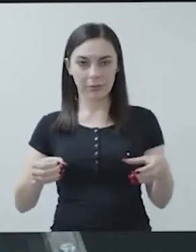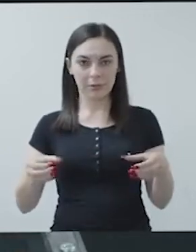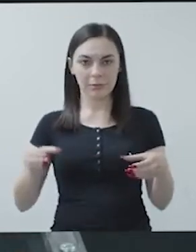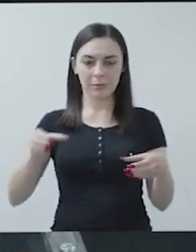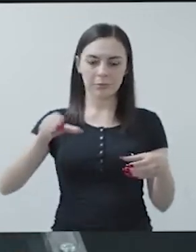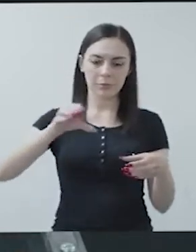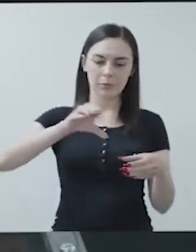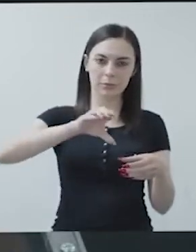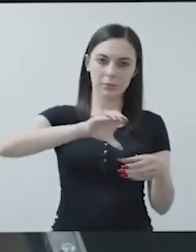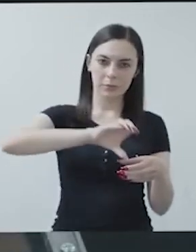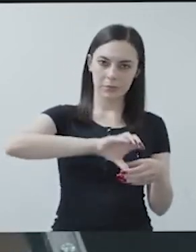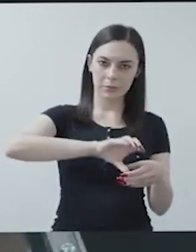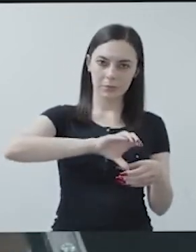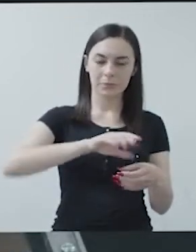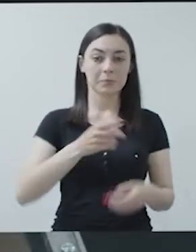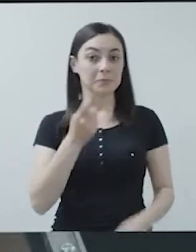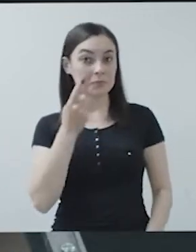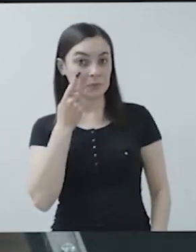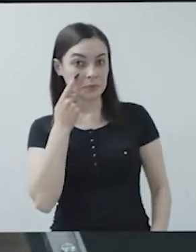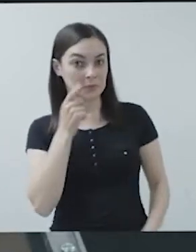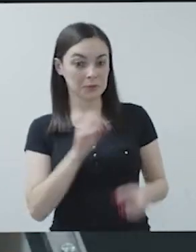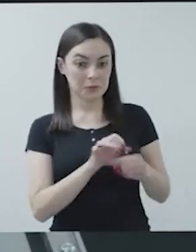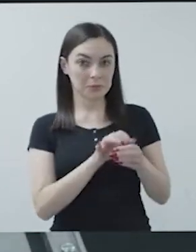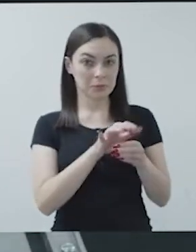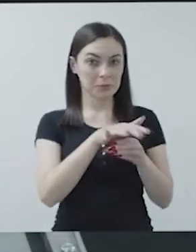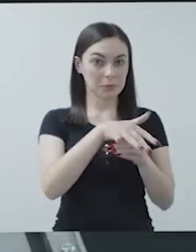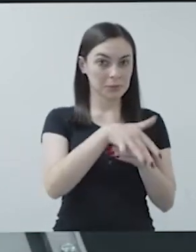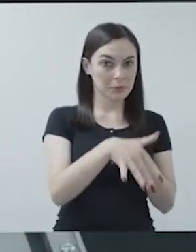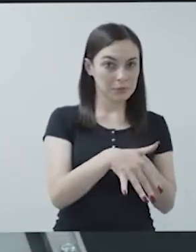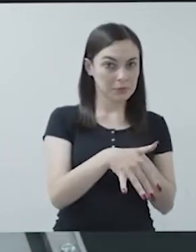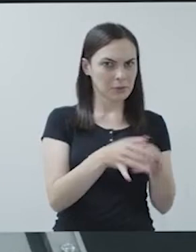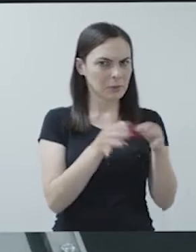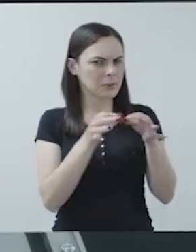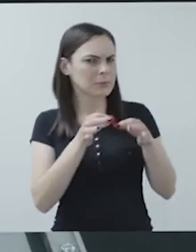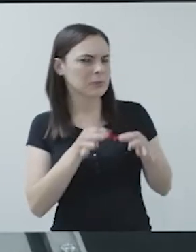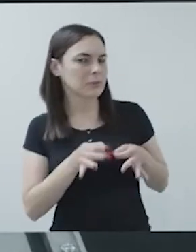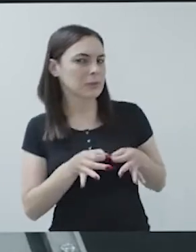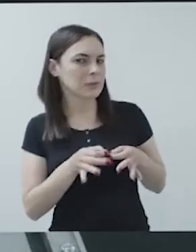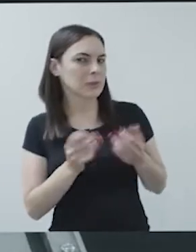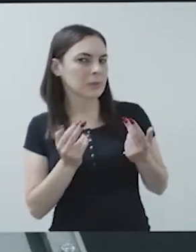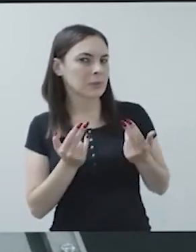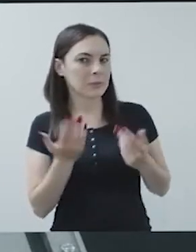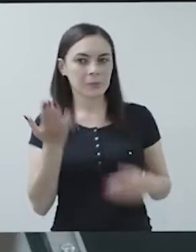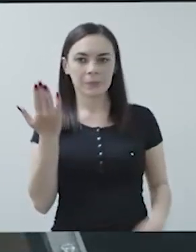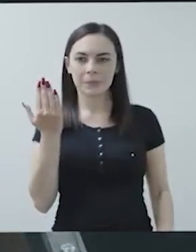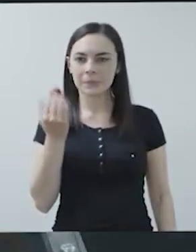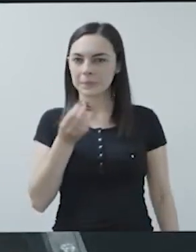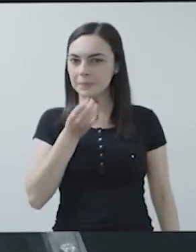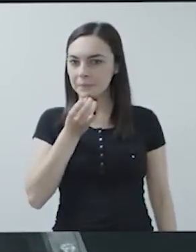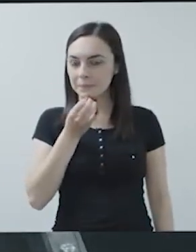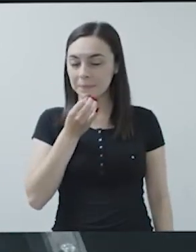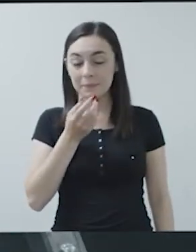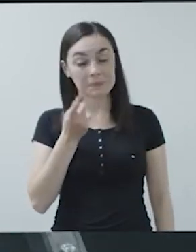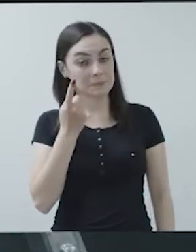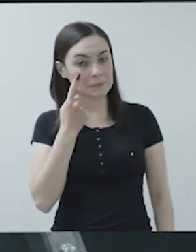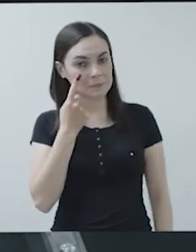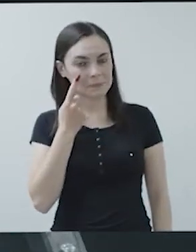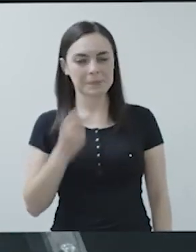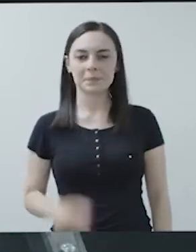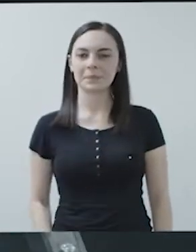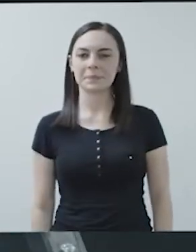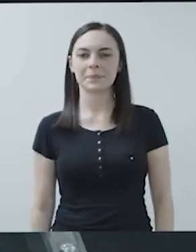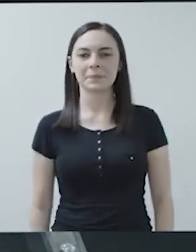menor. Agora vamos ver se vai transbordar. Ou se vai dar certinho, igual o da garrafinha. Então, vamos ver.